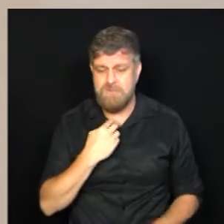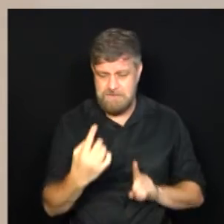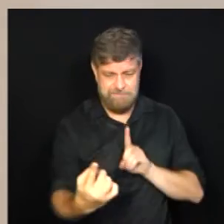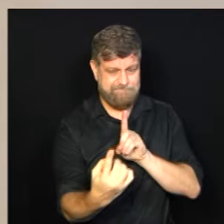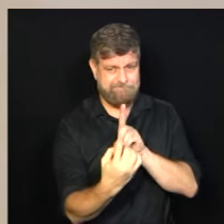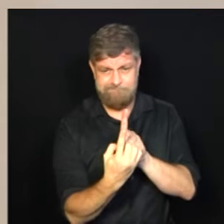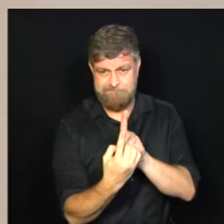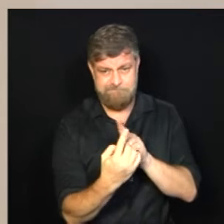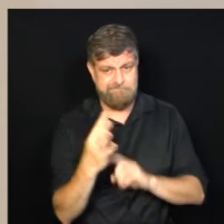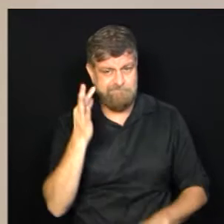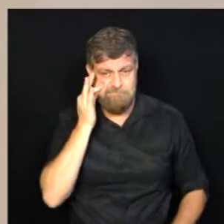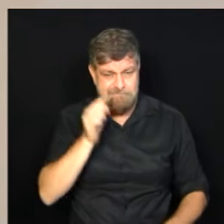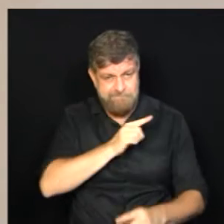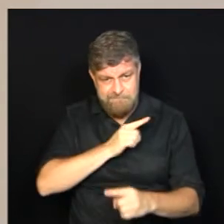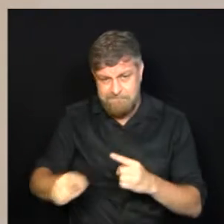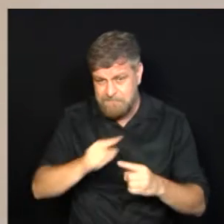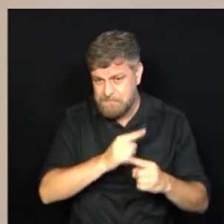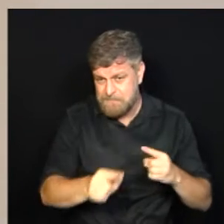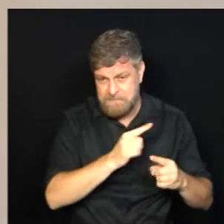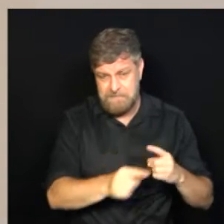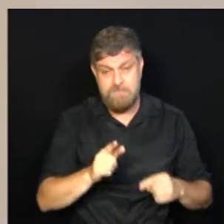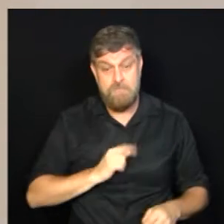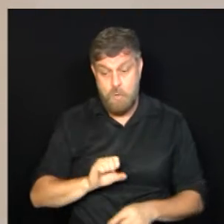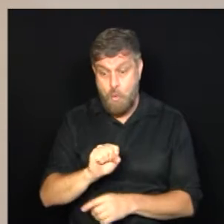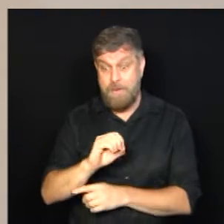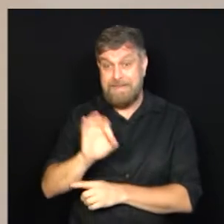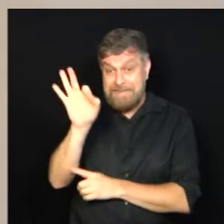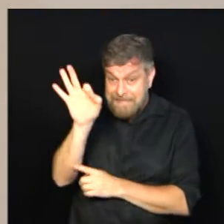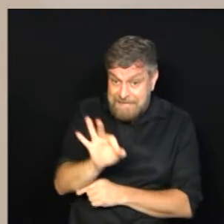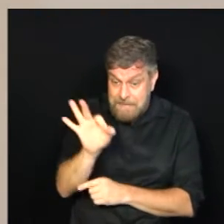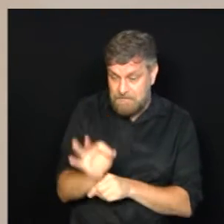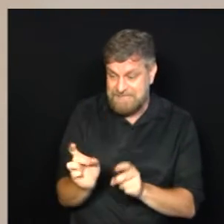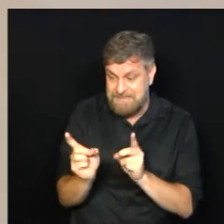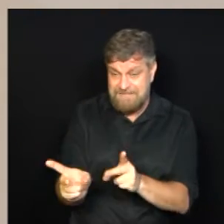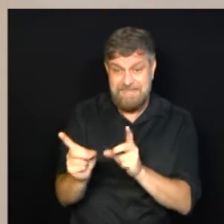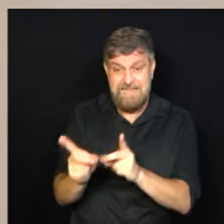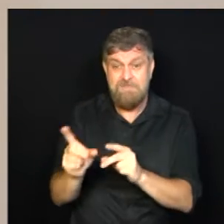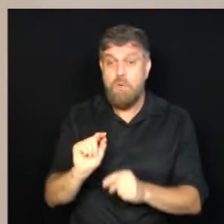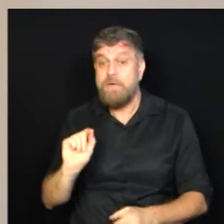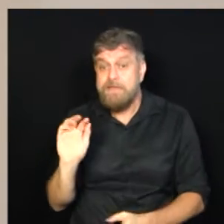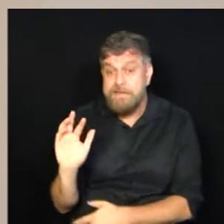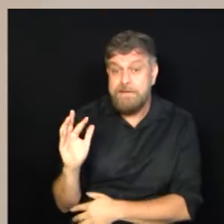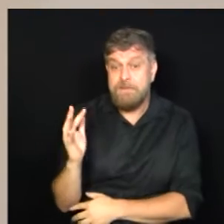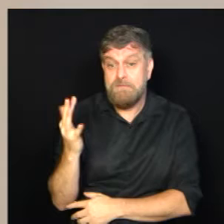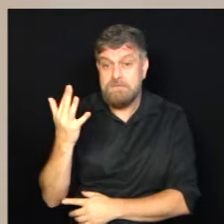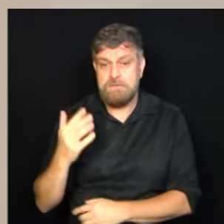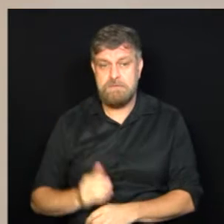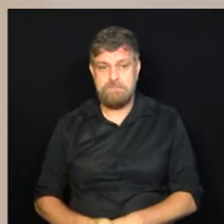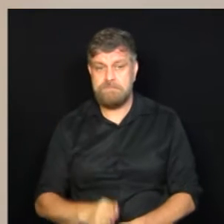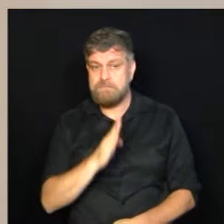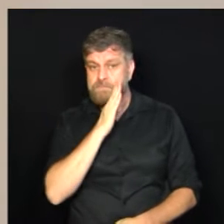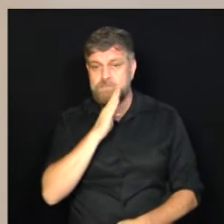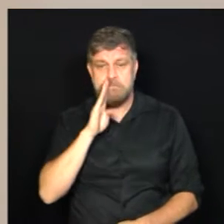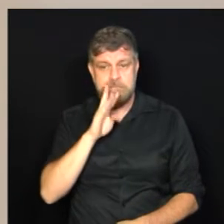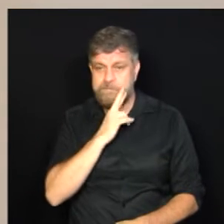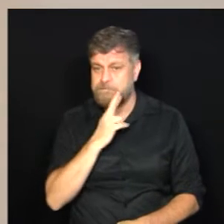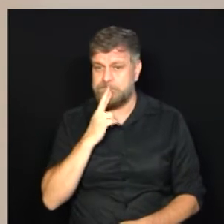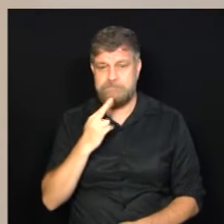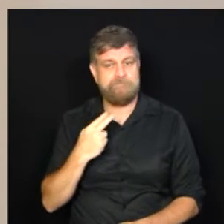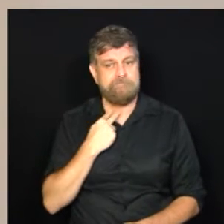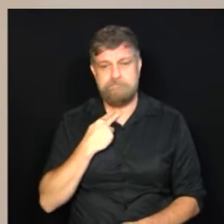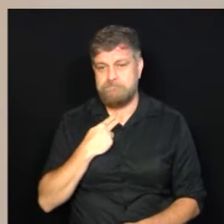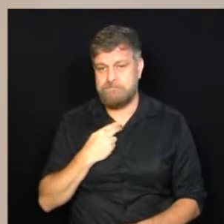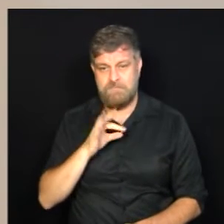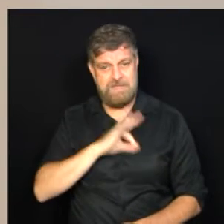ao público em loco, que representa mais de 80% das vendas dos estabelecimentos, os bares e restaurantes não teriam capacidade de